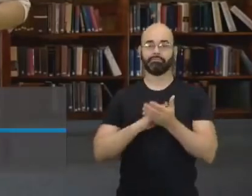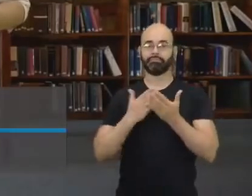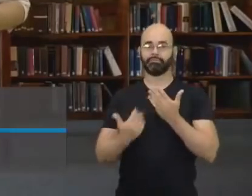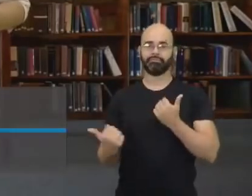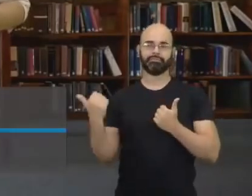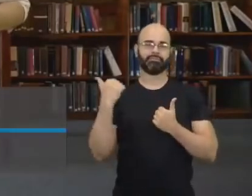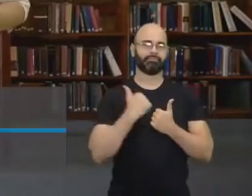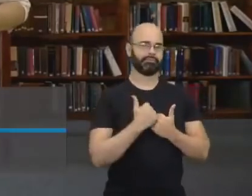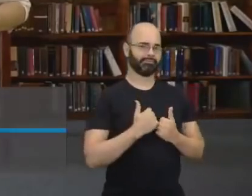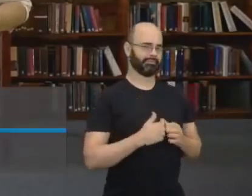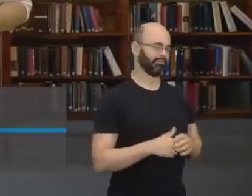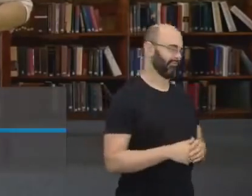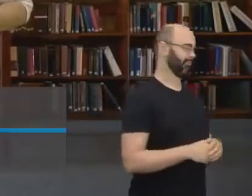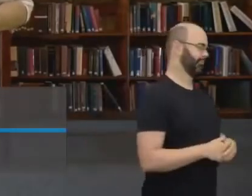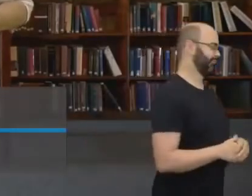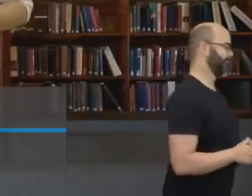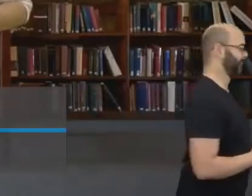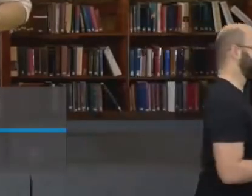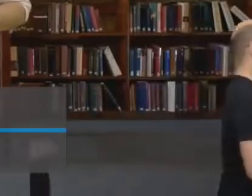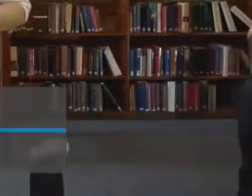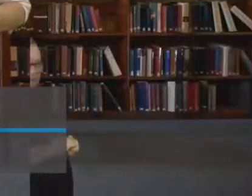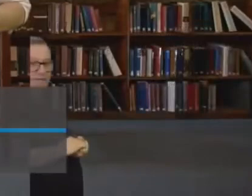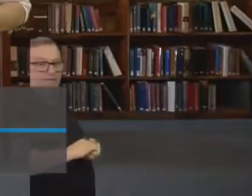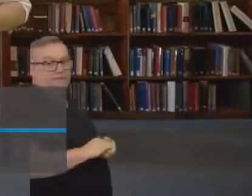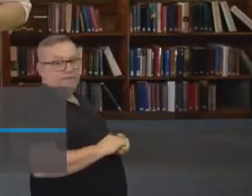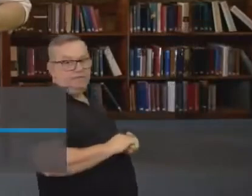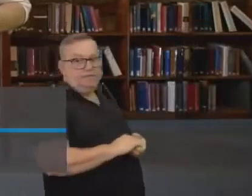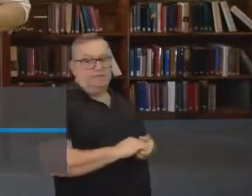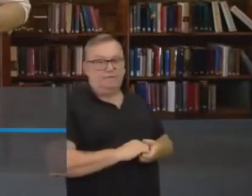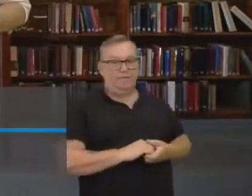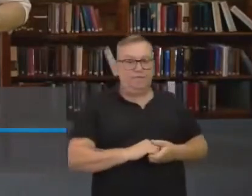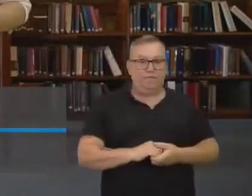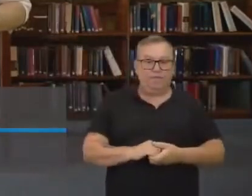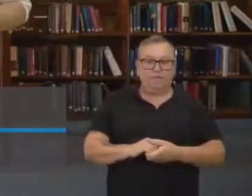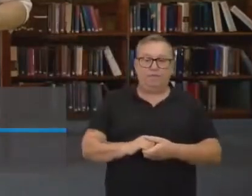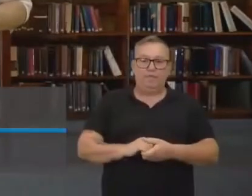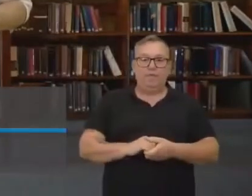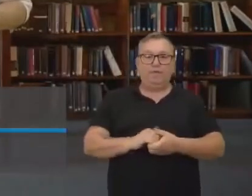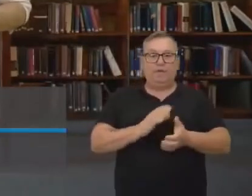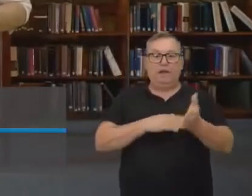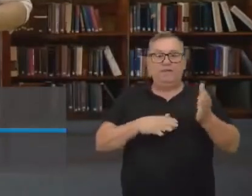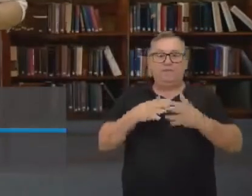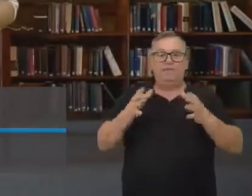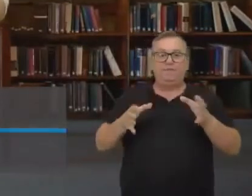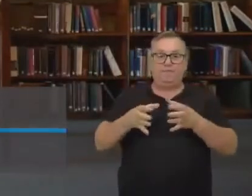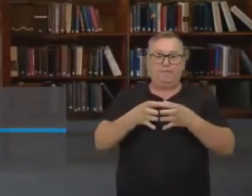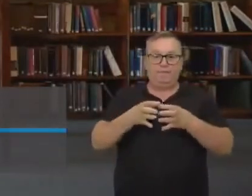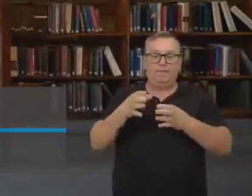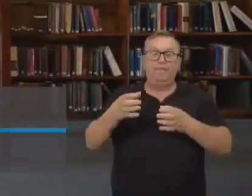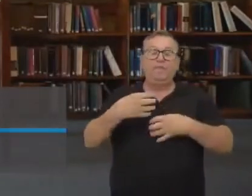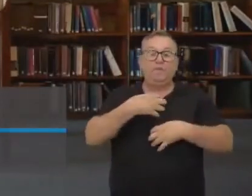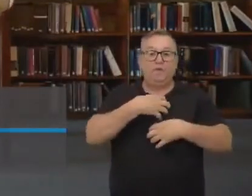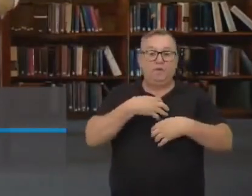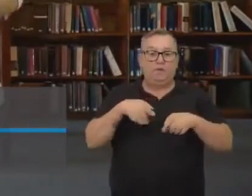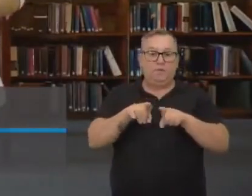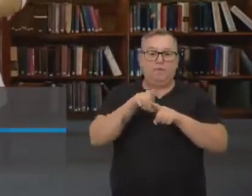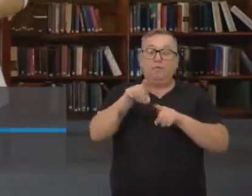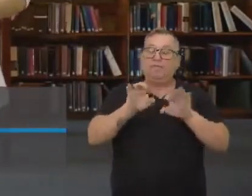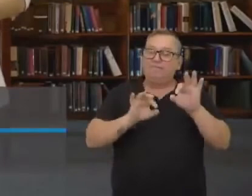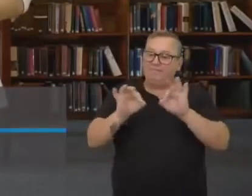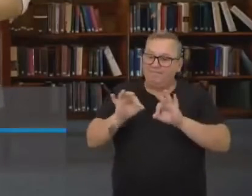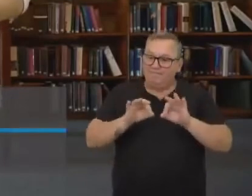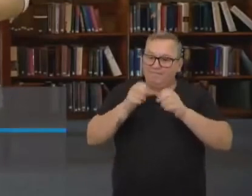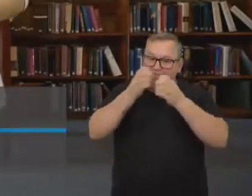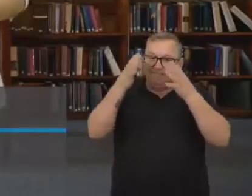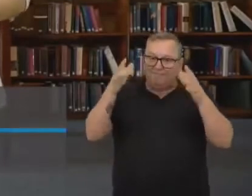RPG referenciado no Tormenta. O Tormenta tem todo um conjunto de características do reino, dos lugares e tal, e você precisa organizar a história